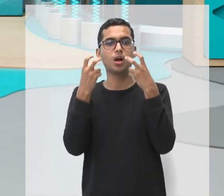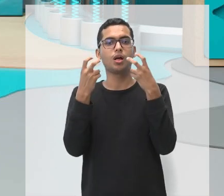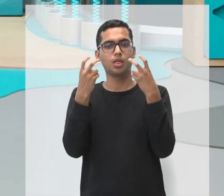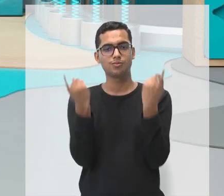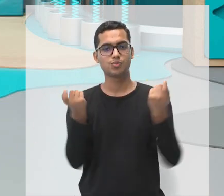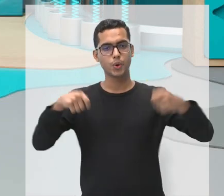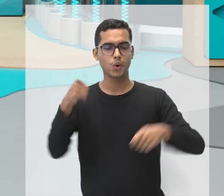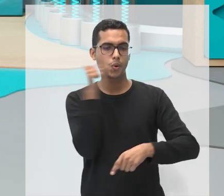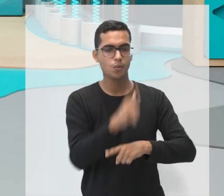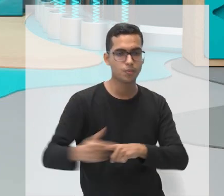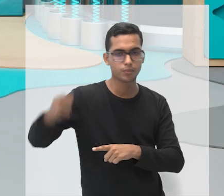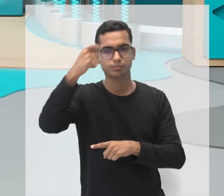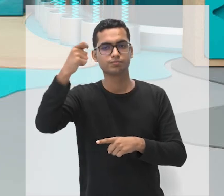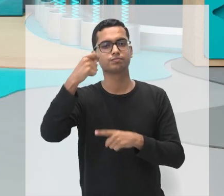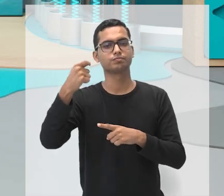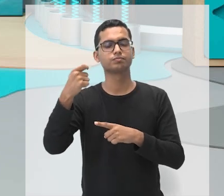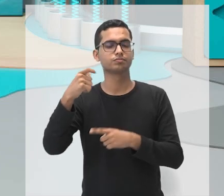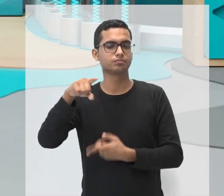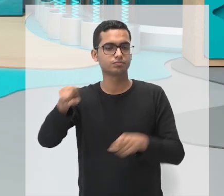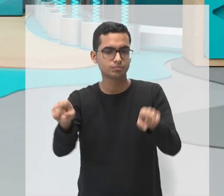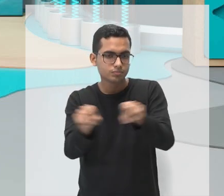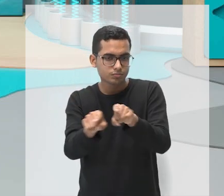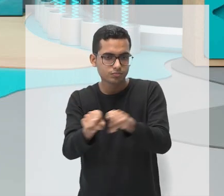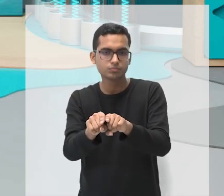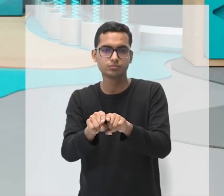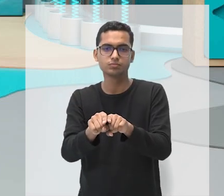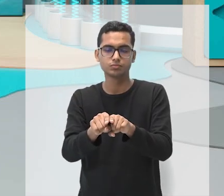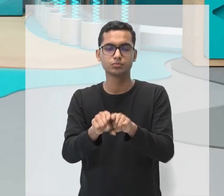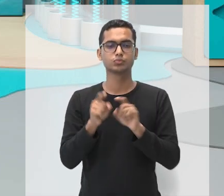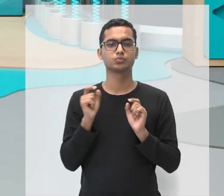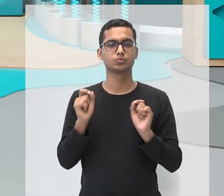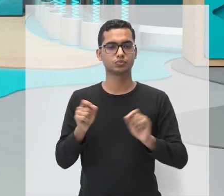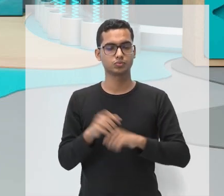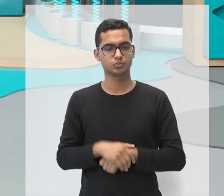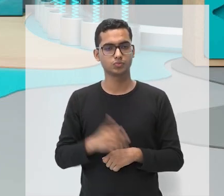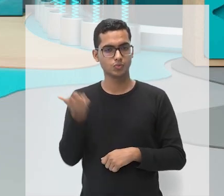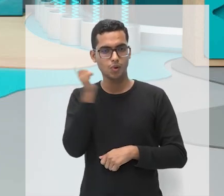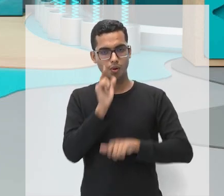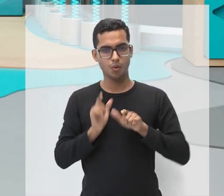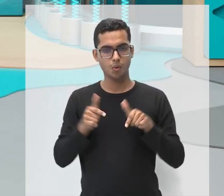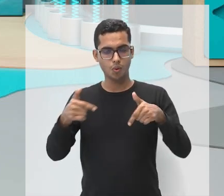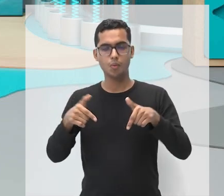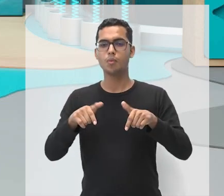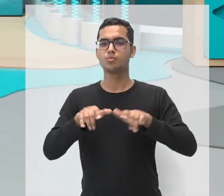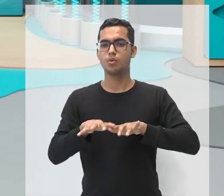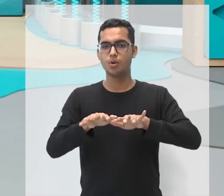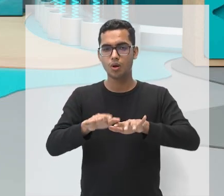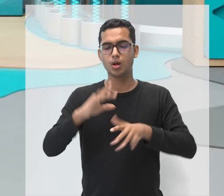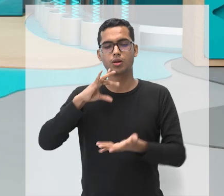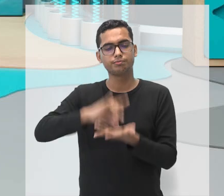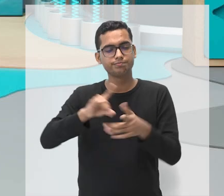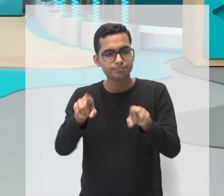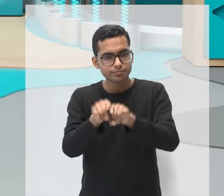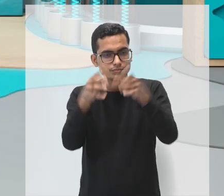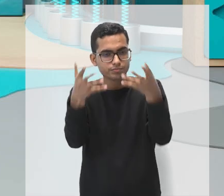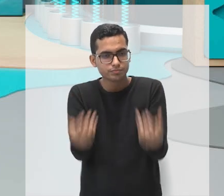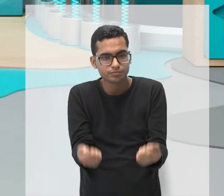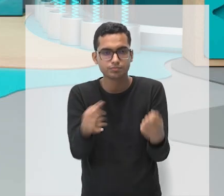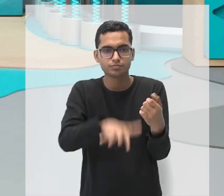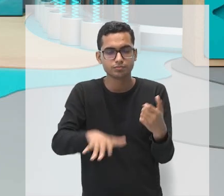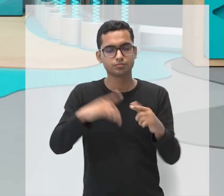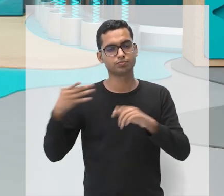realmente vencer a prova e acabam tomando parte desse movimento, dessa brincadeira, desse conteúdo. A